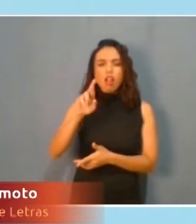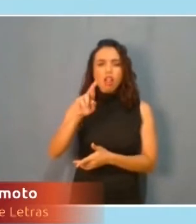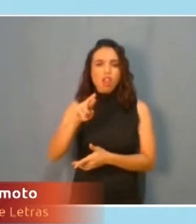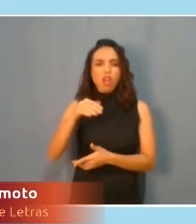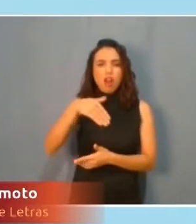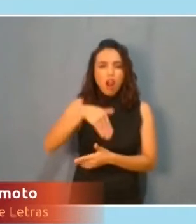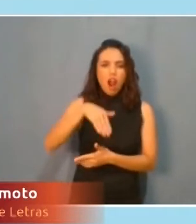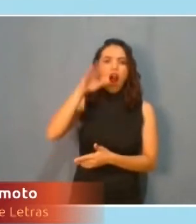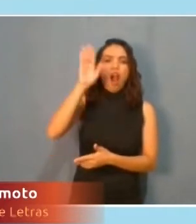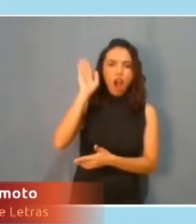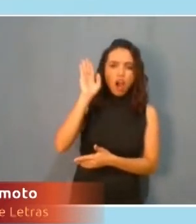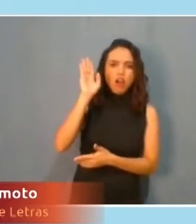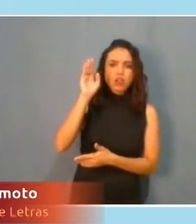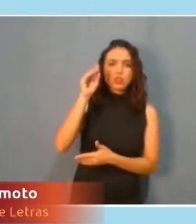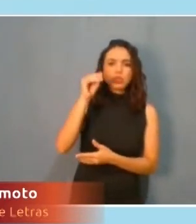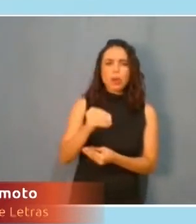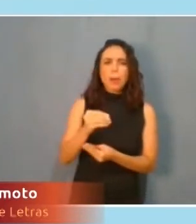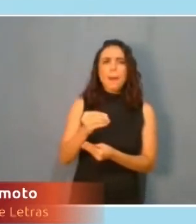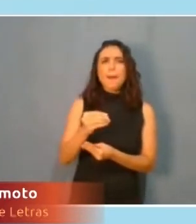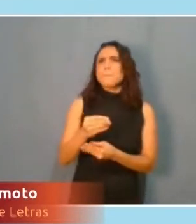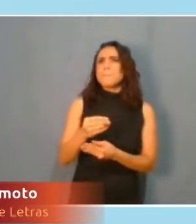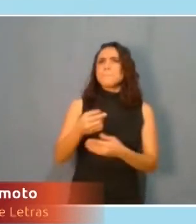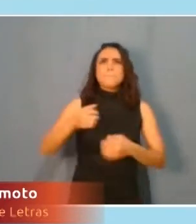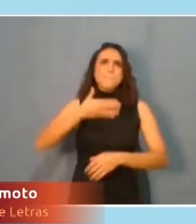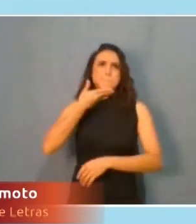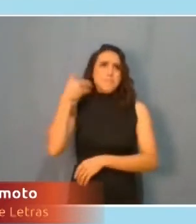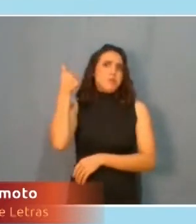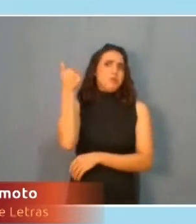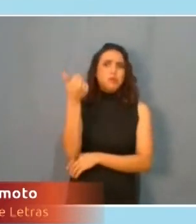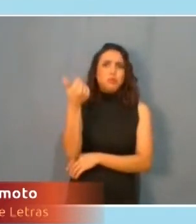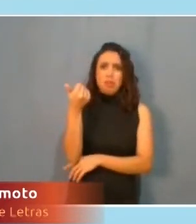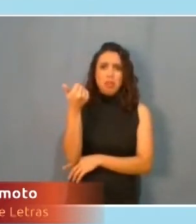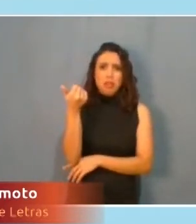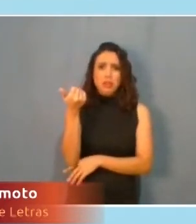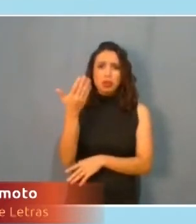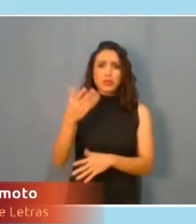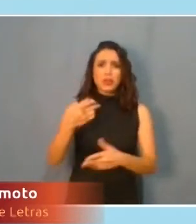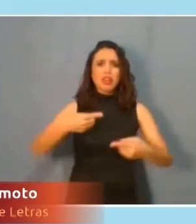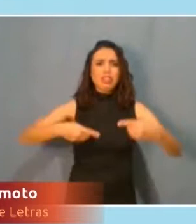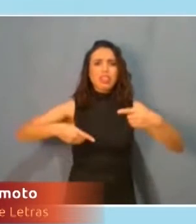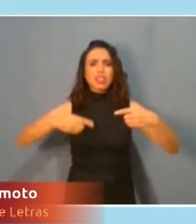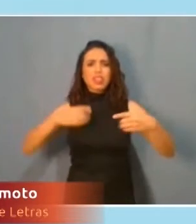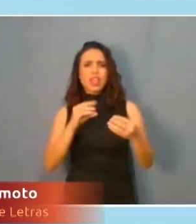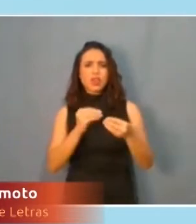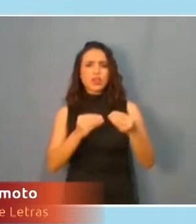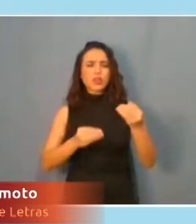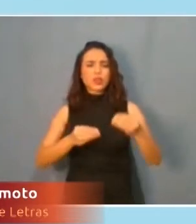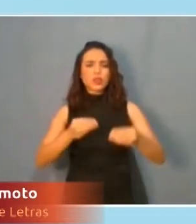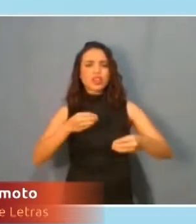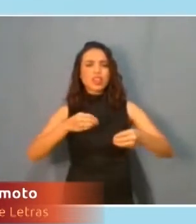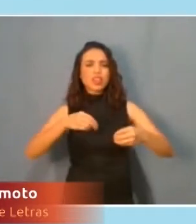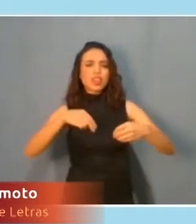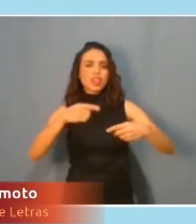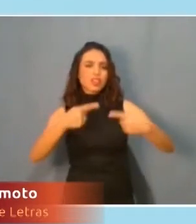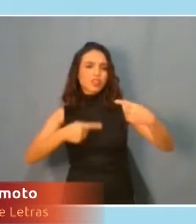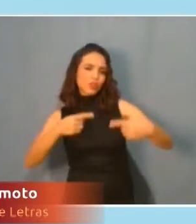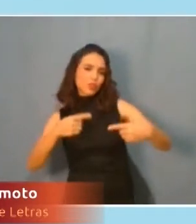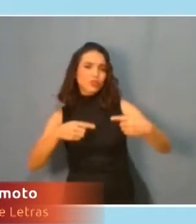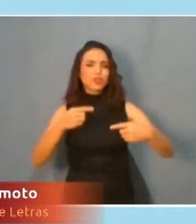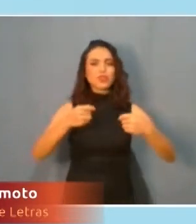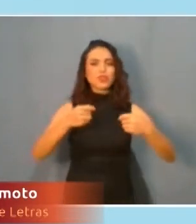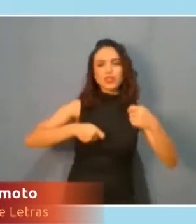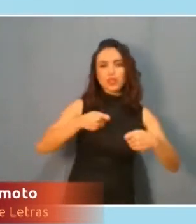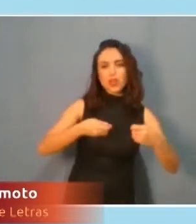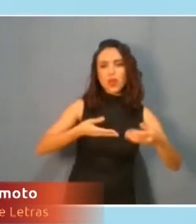para eles negociarem, né, as suas commodities. Muitas vezes a gente fala de alimentos, né, mas como a gente fala